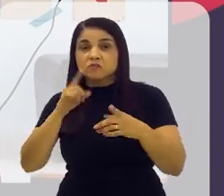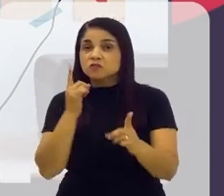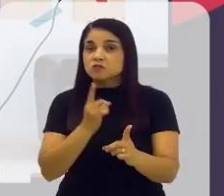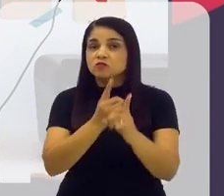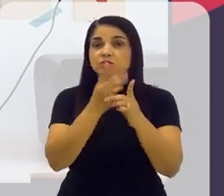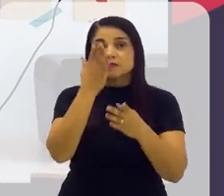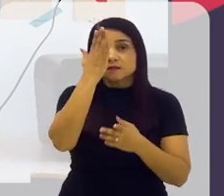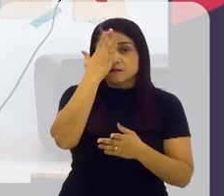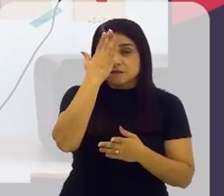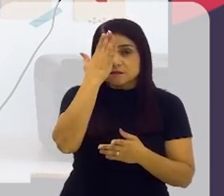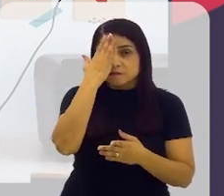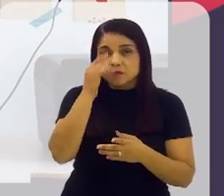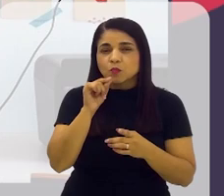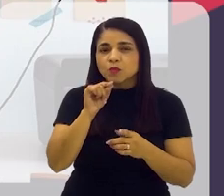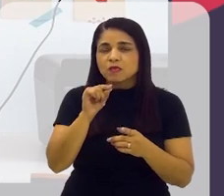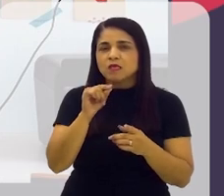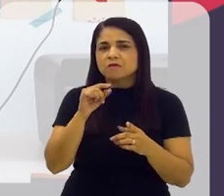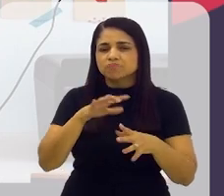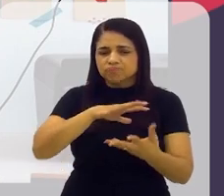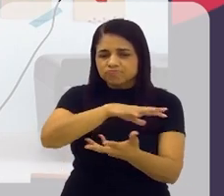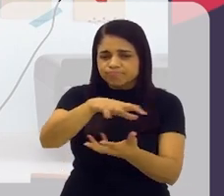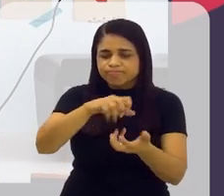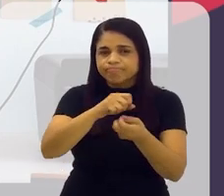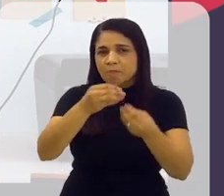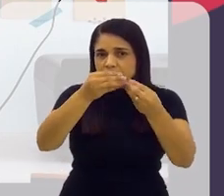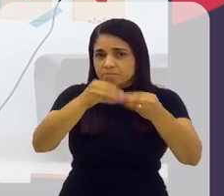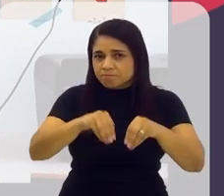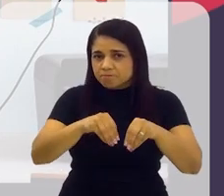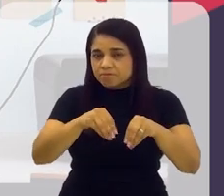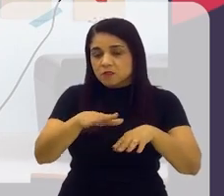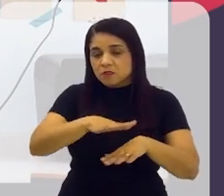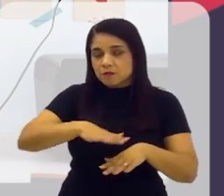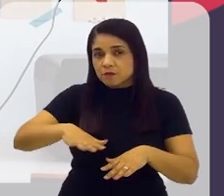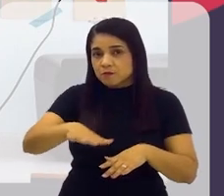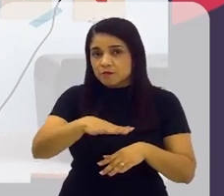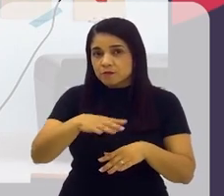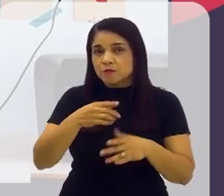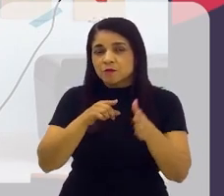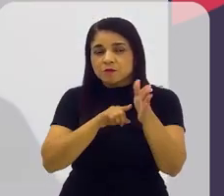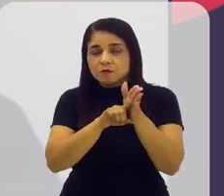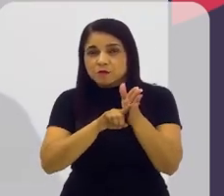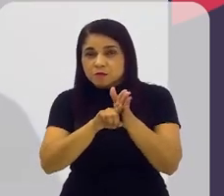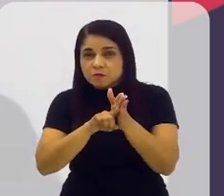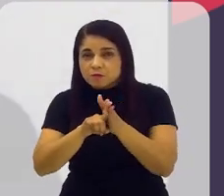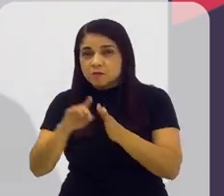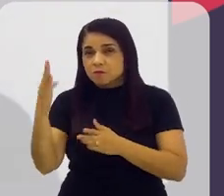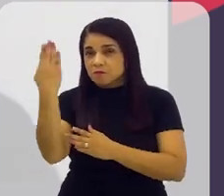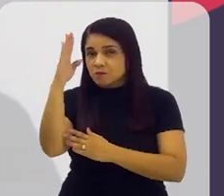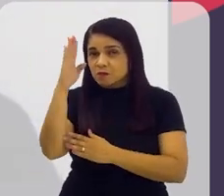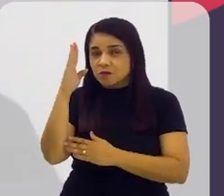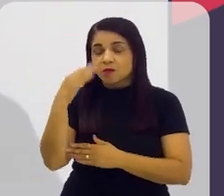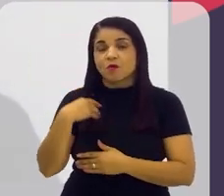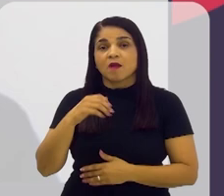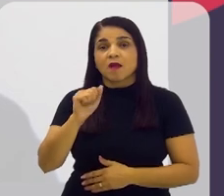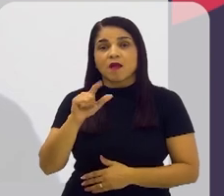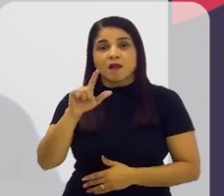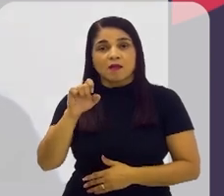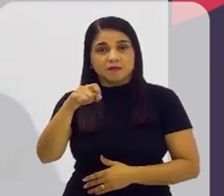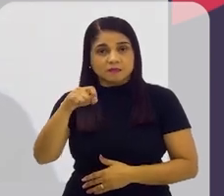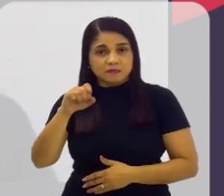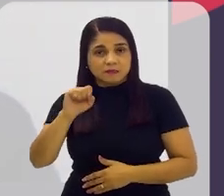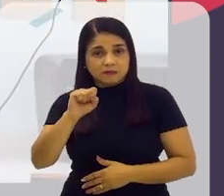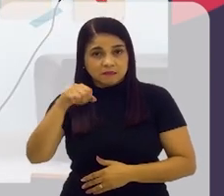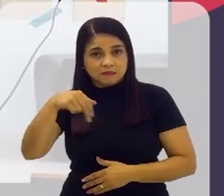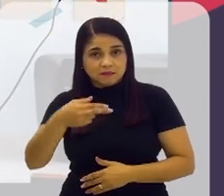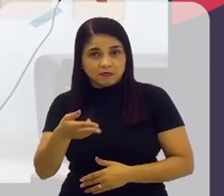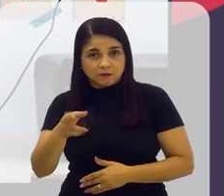mais sobre essa descoberta e como isso afeta o ecossistema local. Eu converso com os biólogos Alex Santos, professor do Colégio Técnico